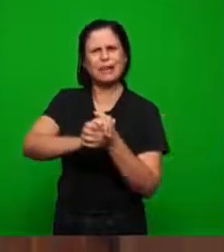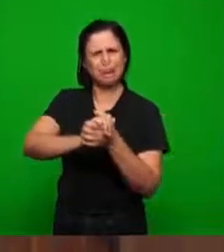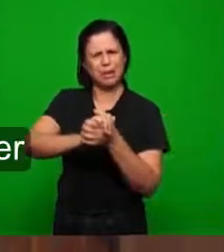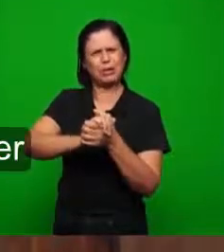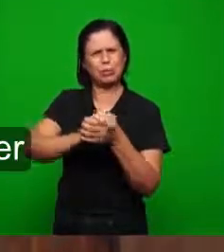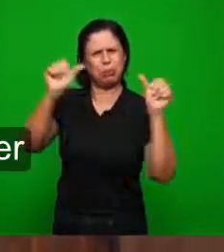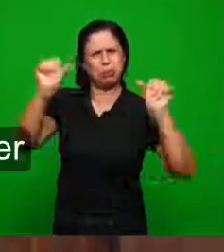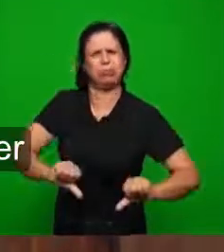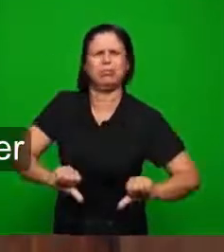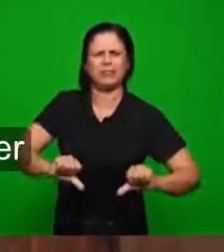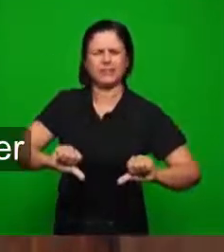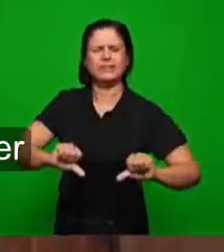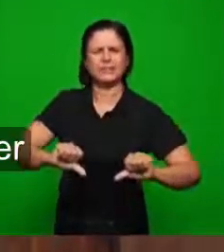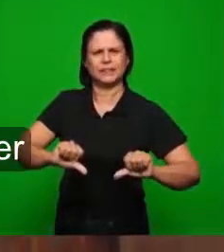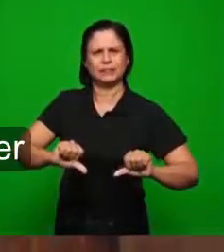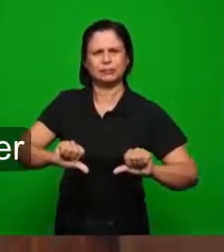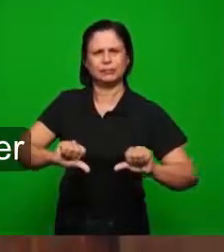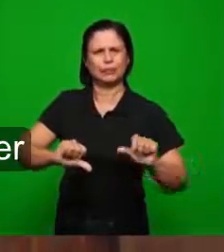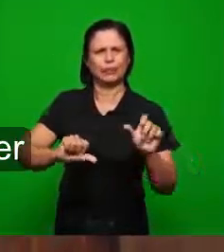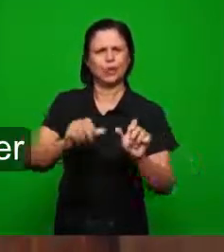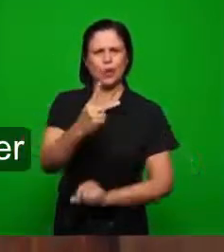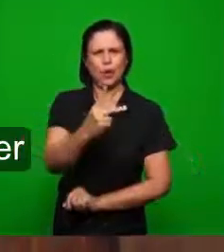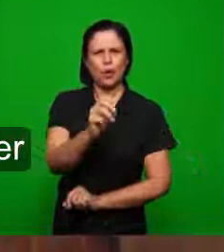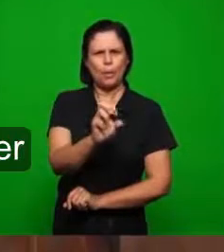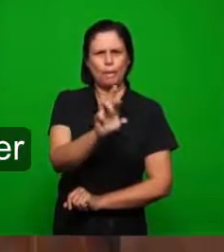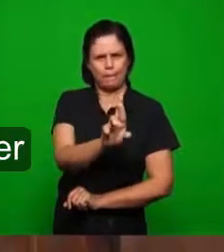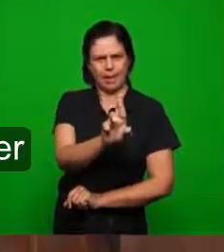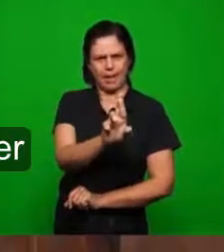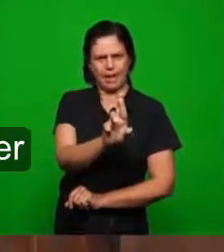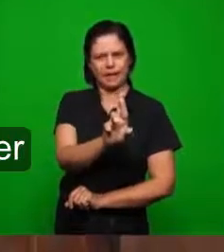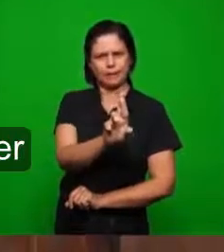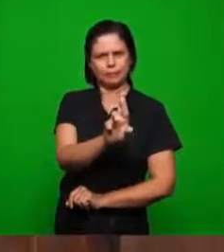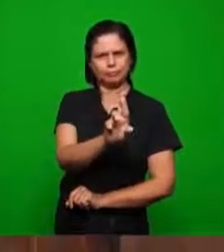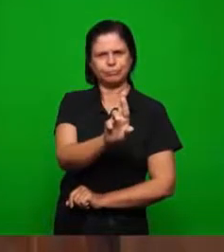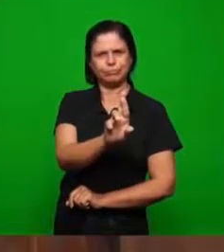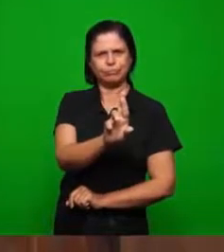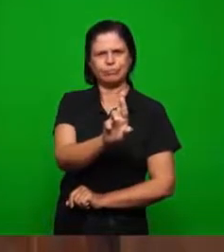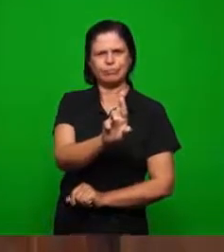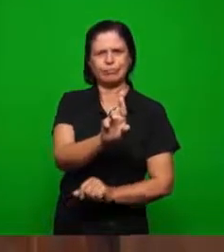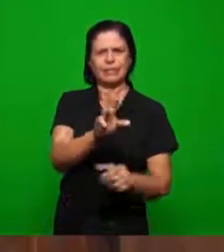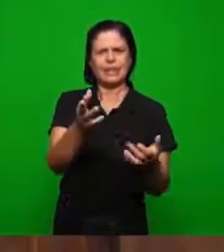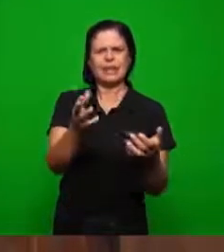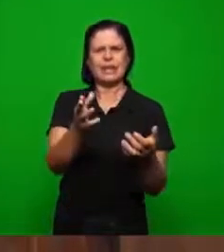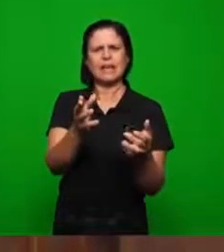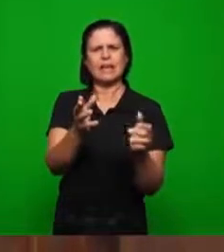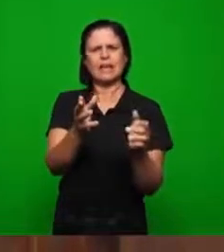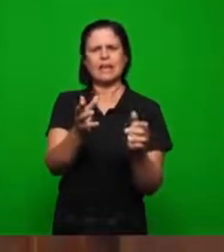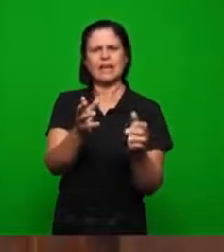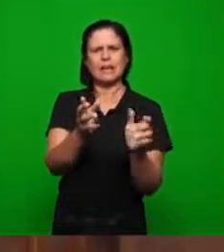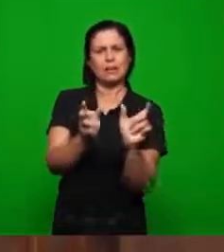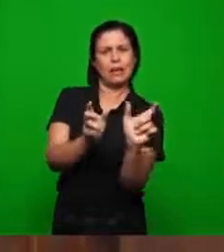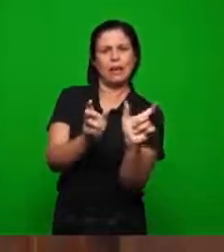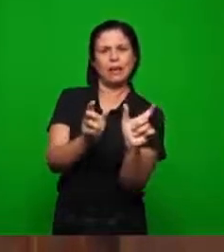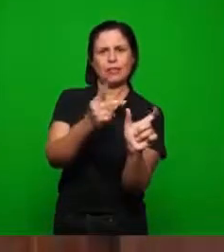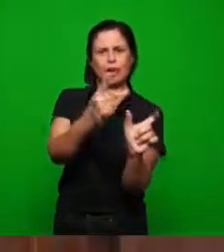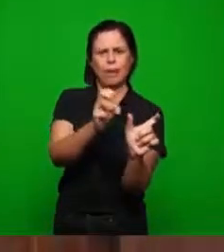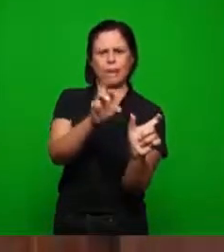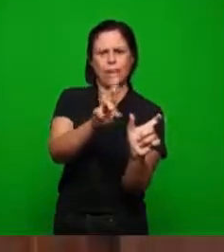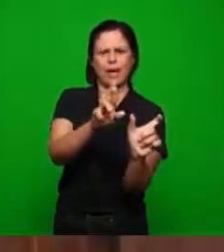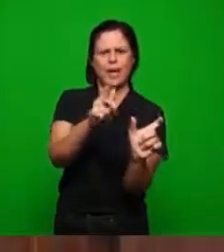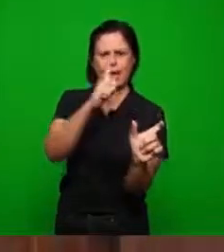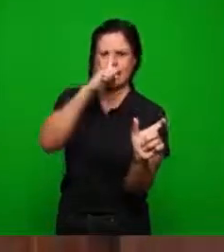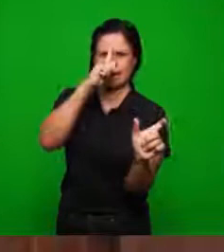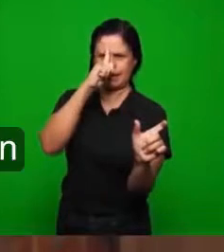pervertido. Per e gamos. Gamos, casamento. Per é um prefixo grego. Então,